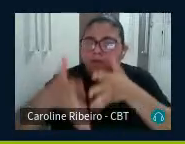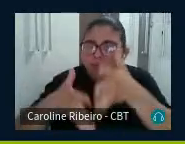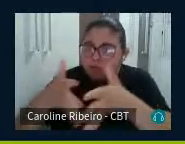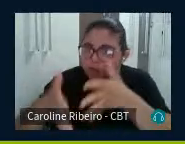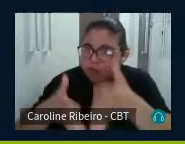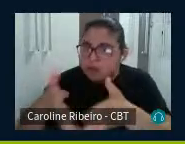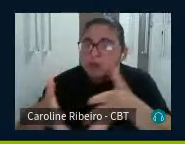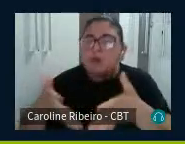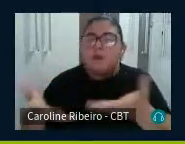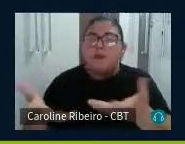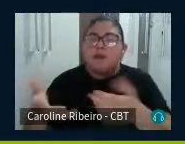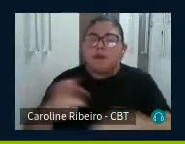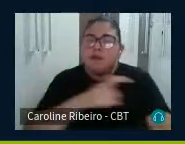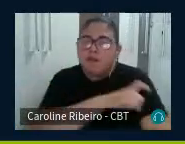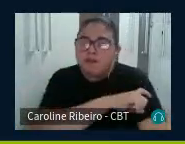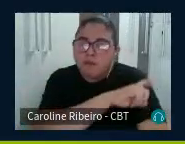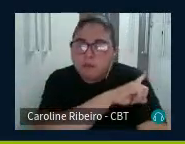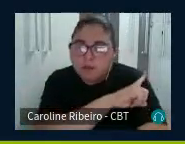enfermeira,